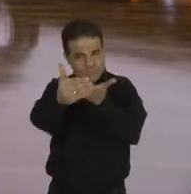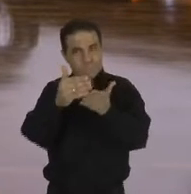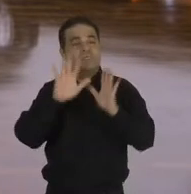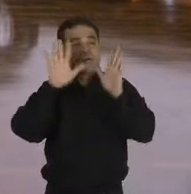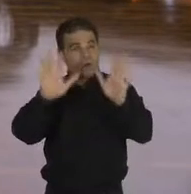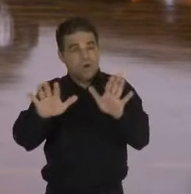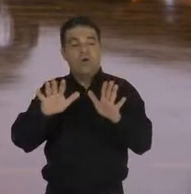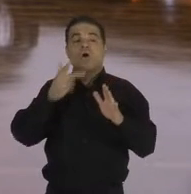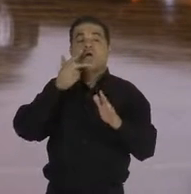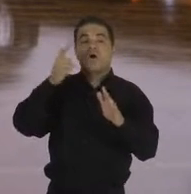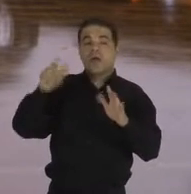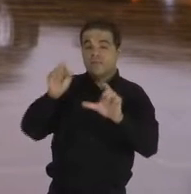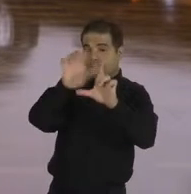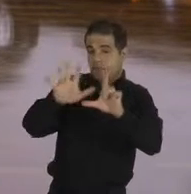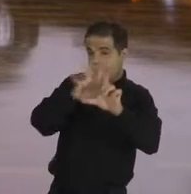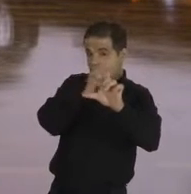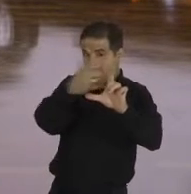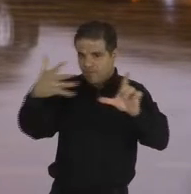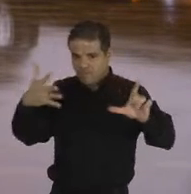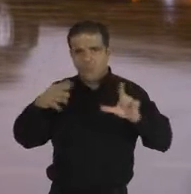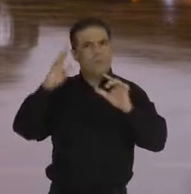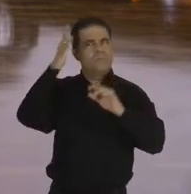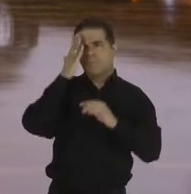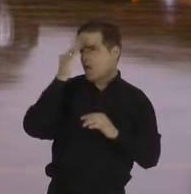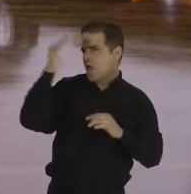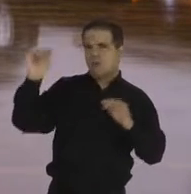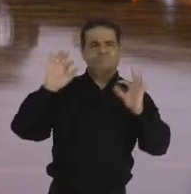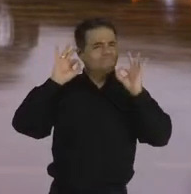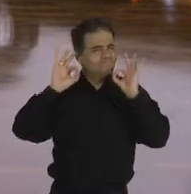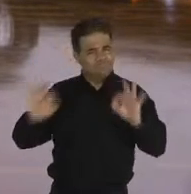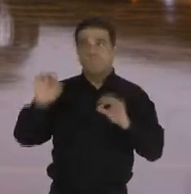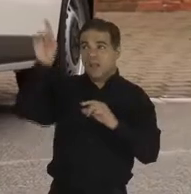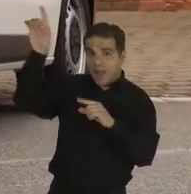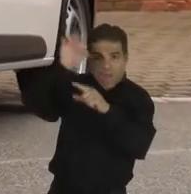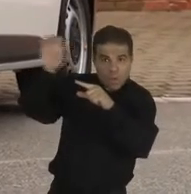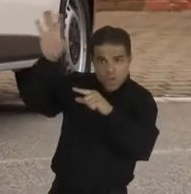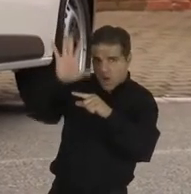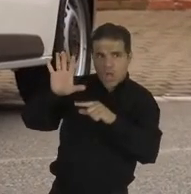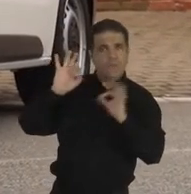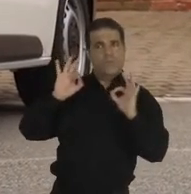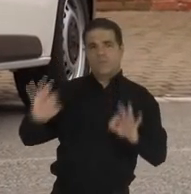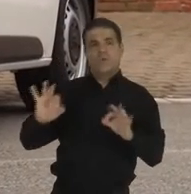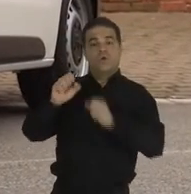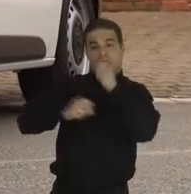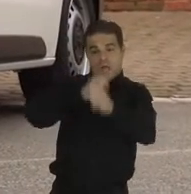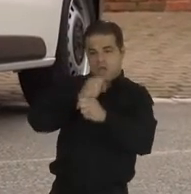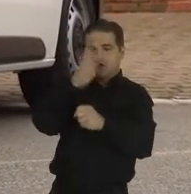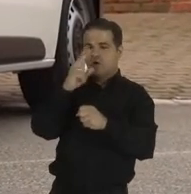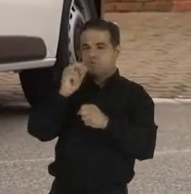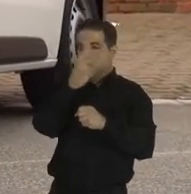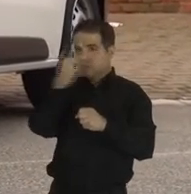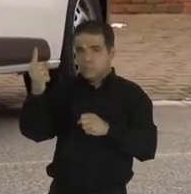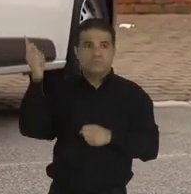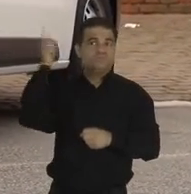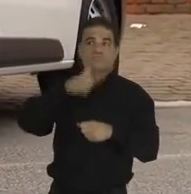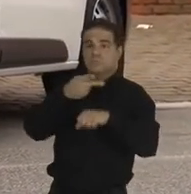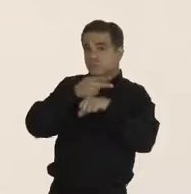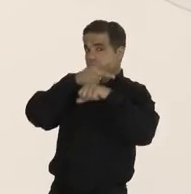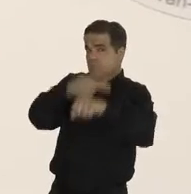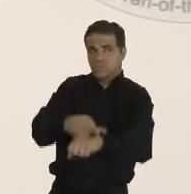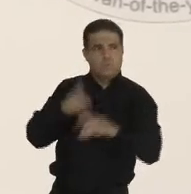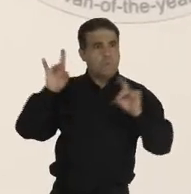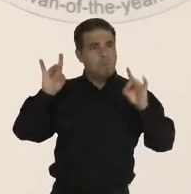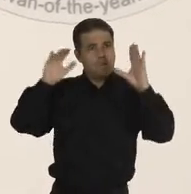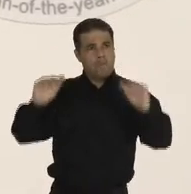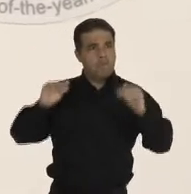vale dizer que esta plataforma é um sucesso absoluto na Europa em 2021 ela conquistou o prêmio e